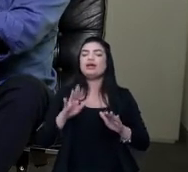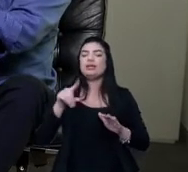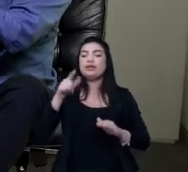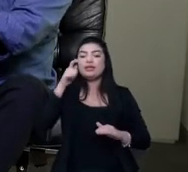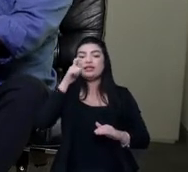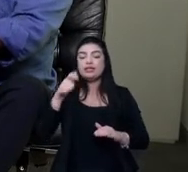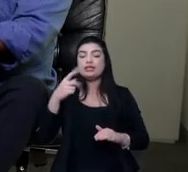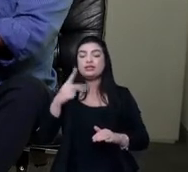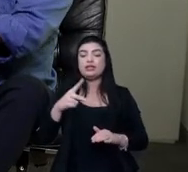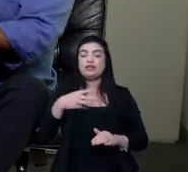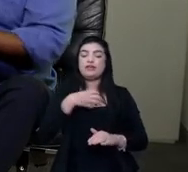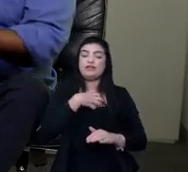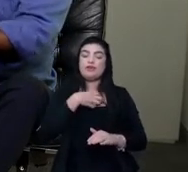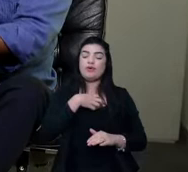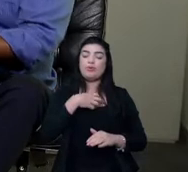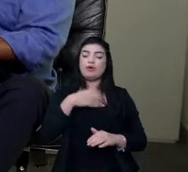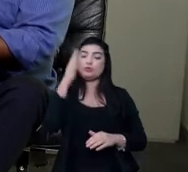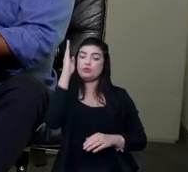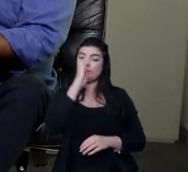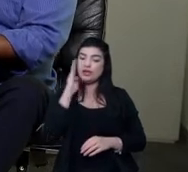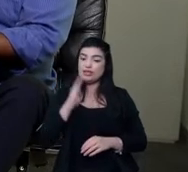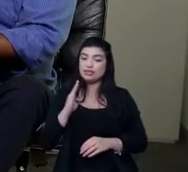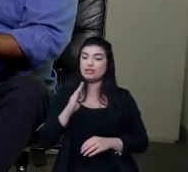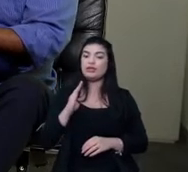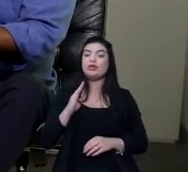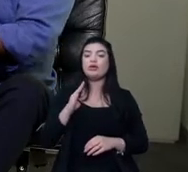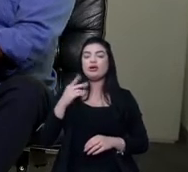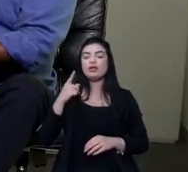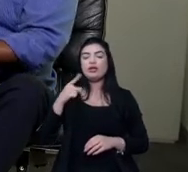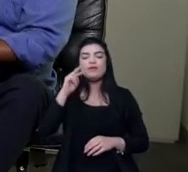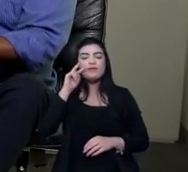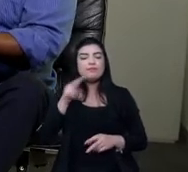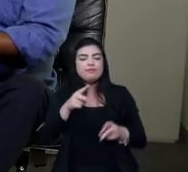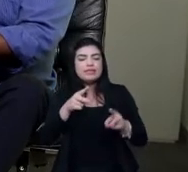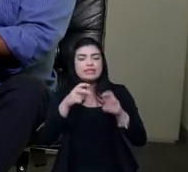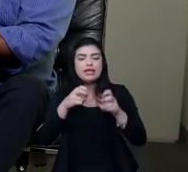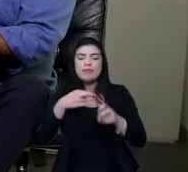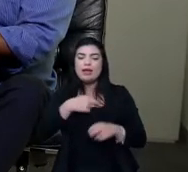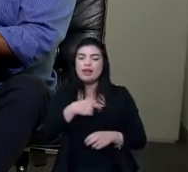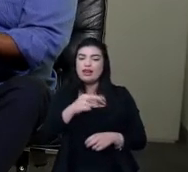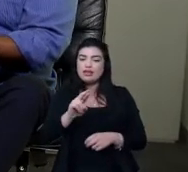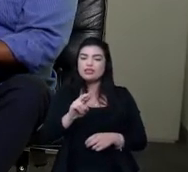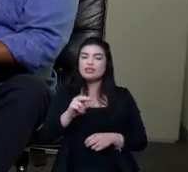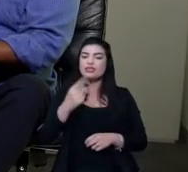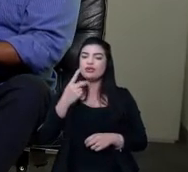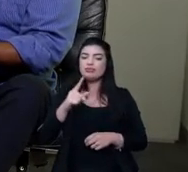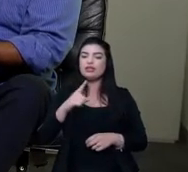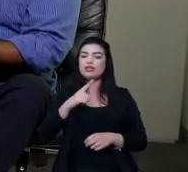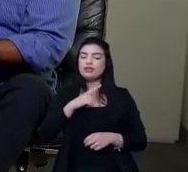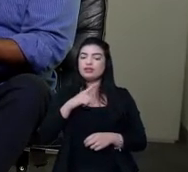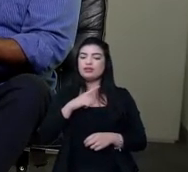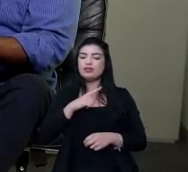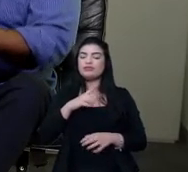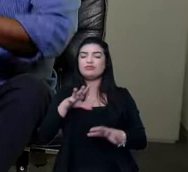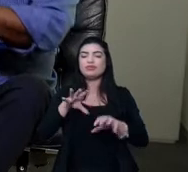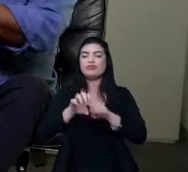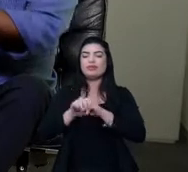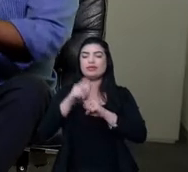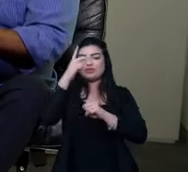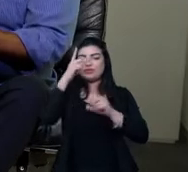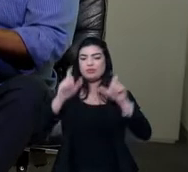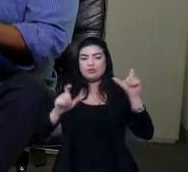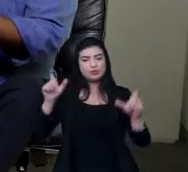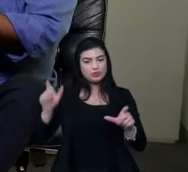o brasileiro, o sertanejo, vê a religião e como isso ainda é forte dentro da formação das pessoas, né? De